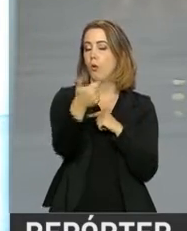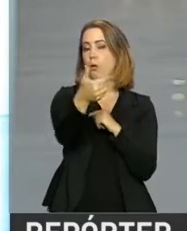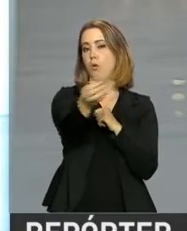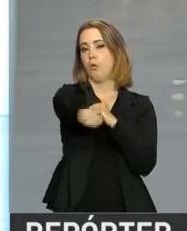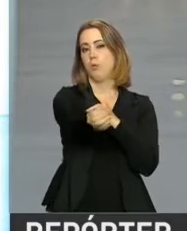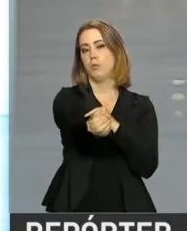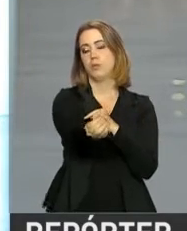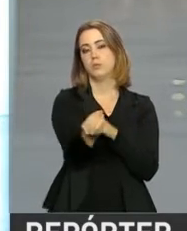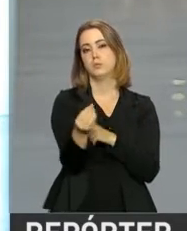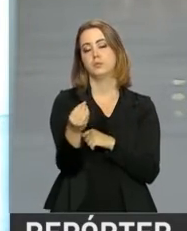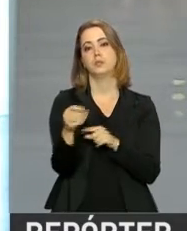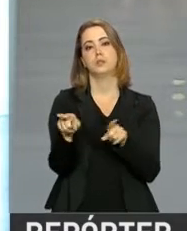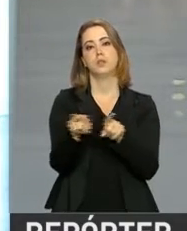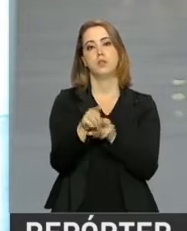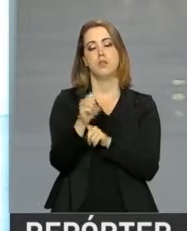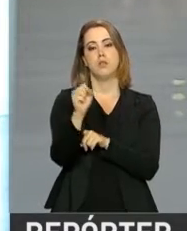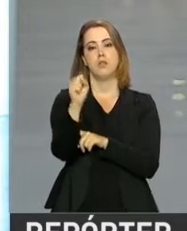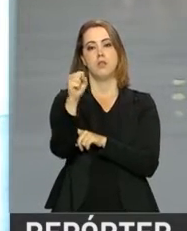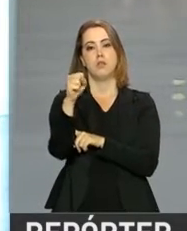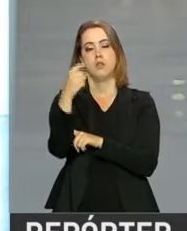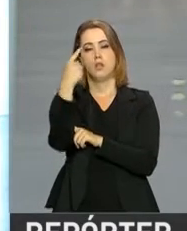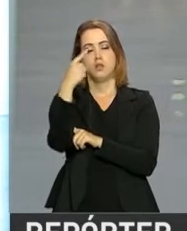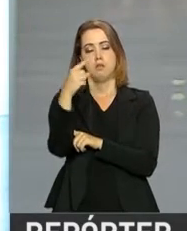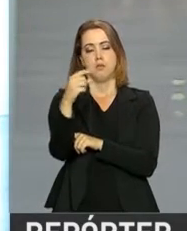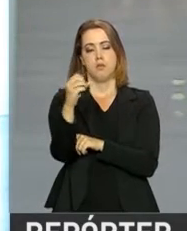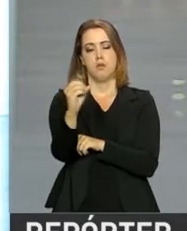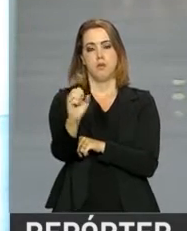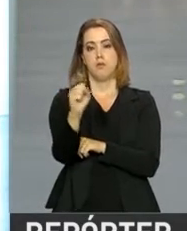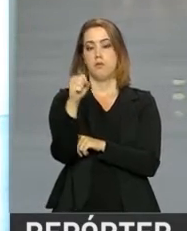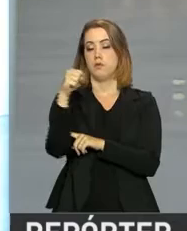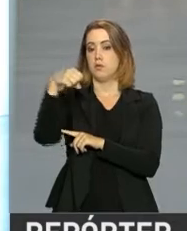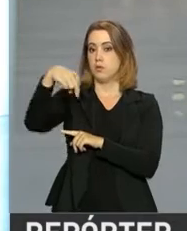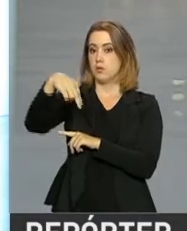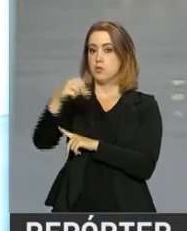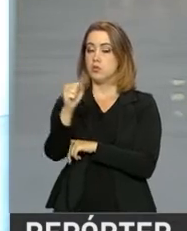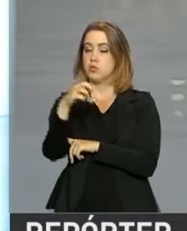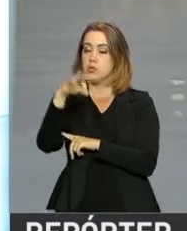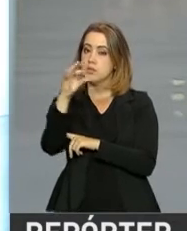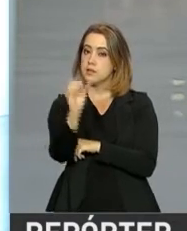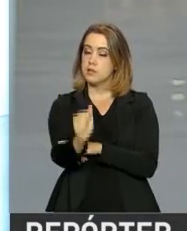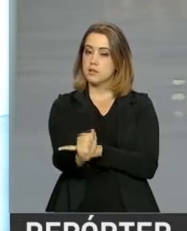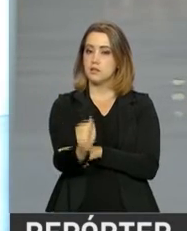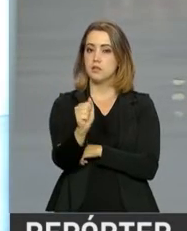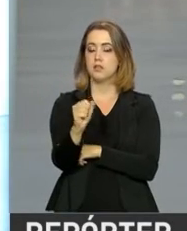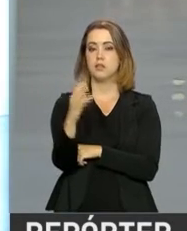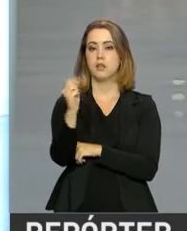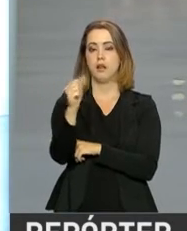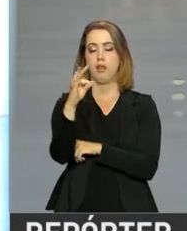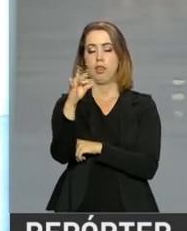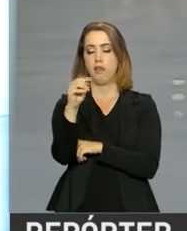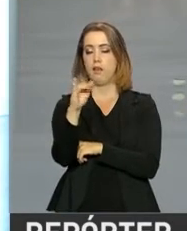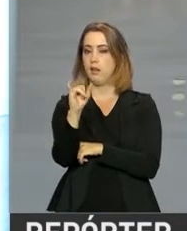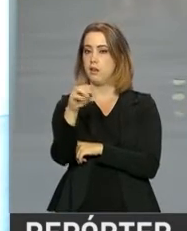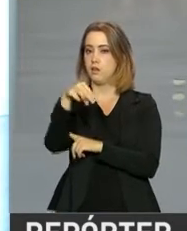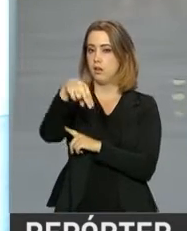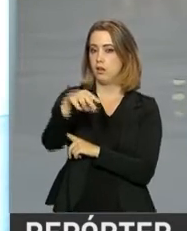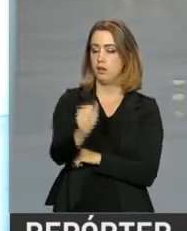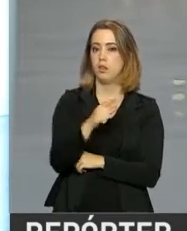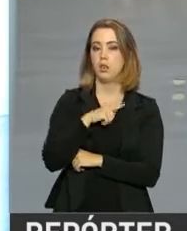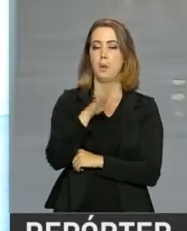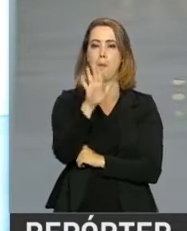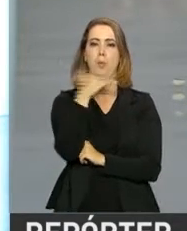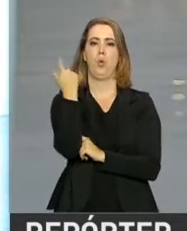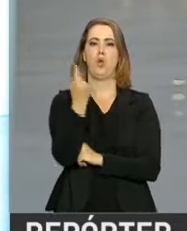santa catarina infelizmente em tubarão em santa catarina morreu uma menina de 7 anos que estava dentro de um